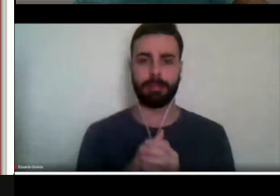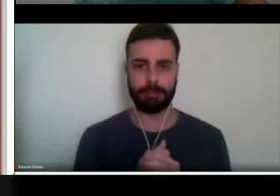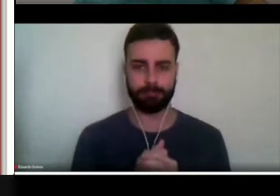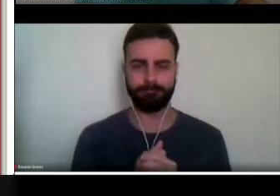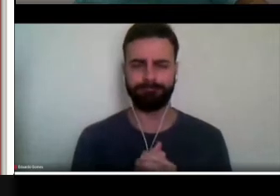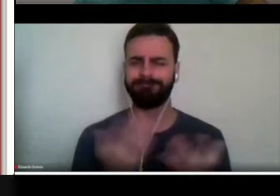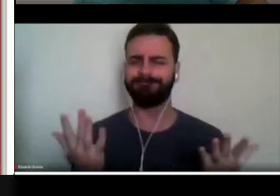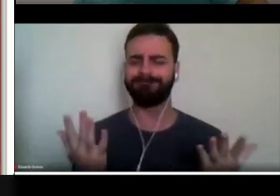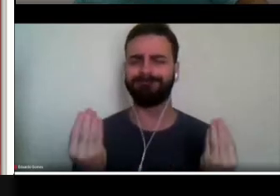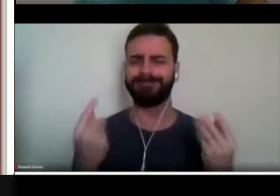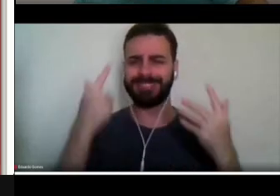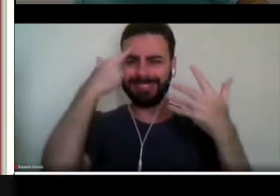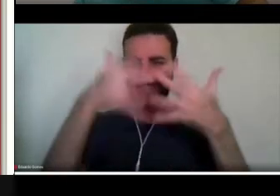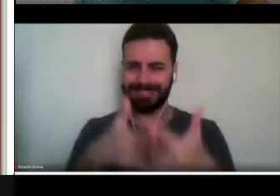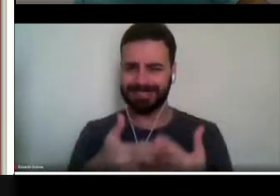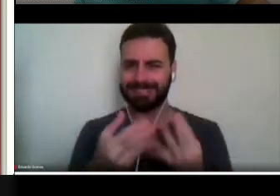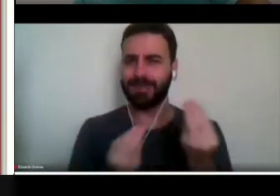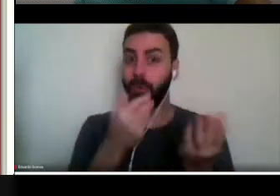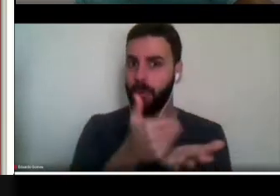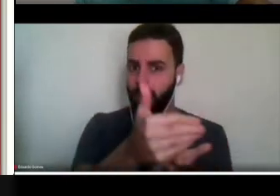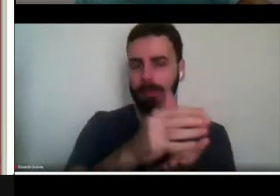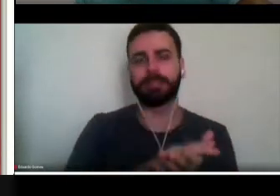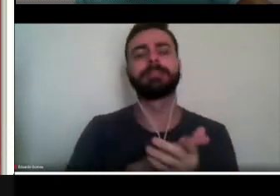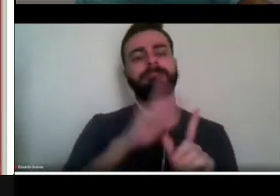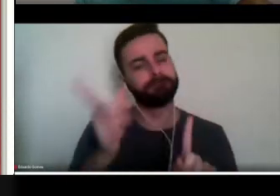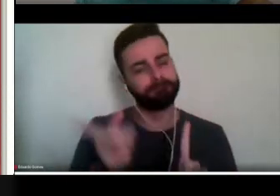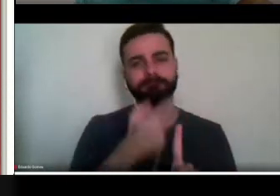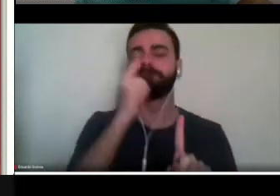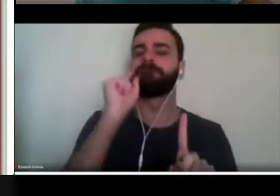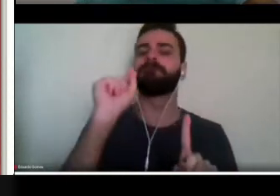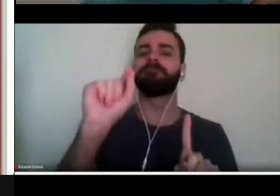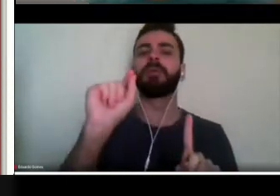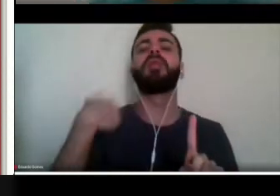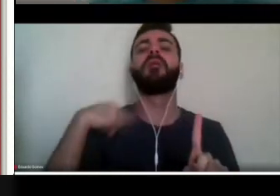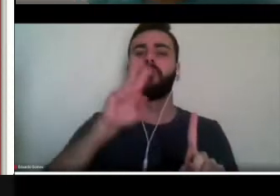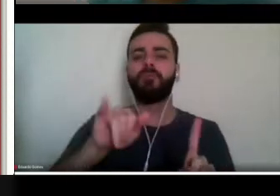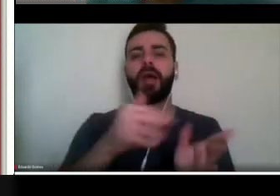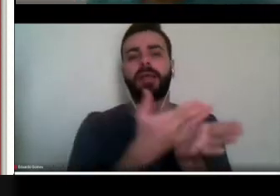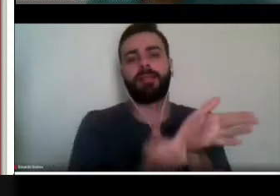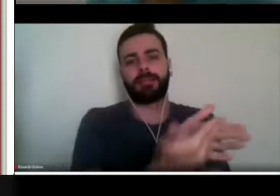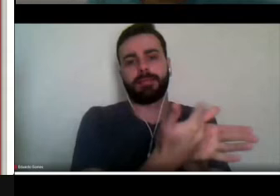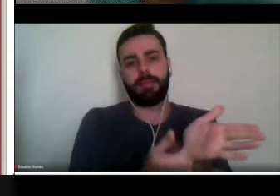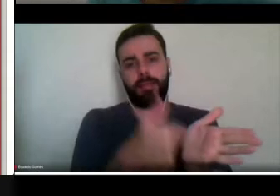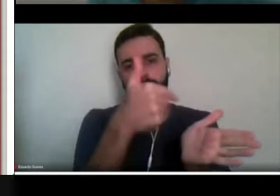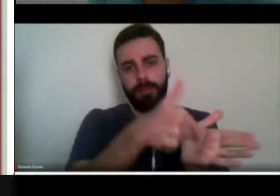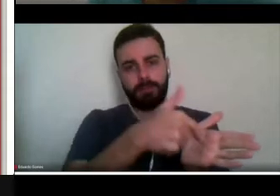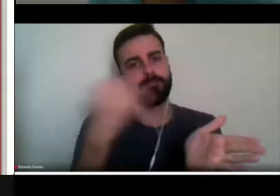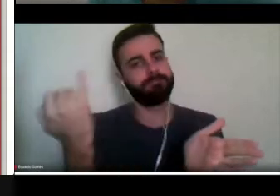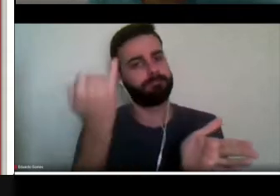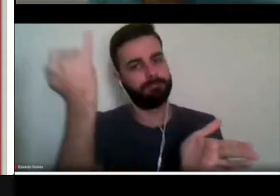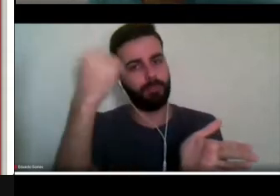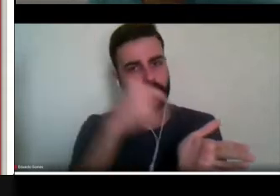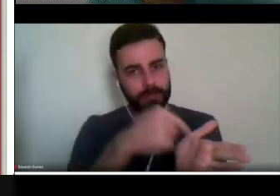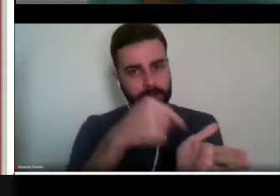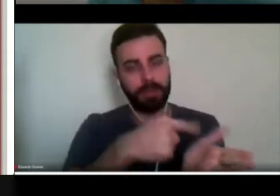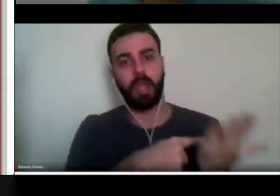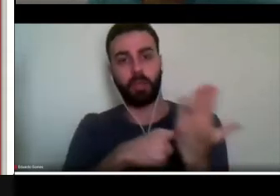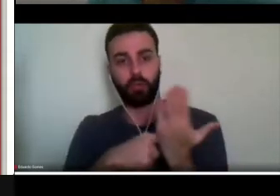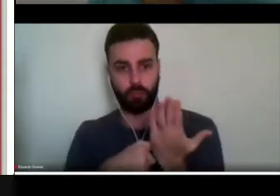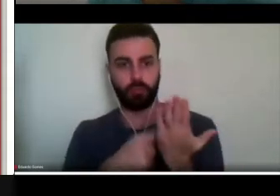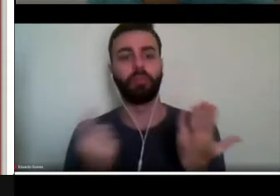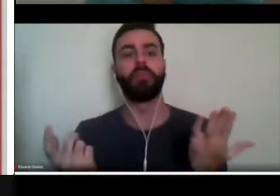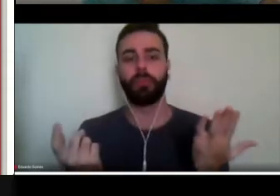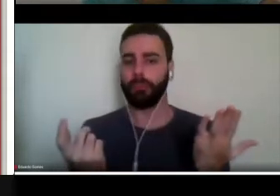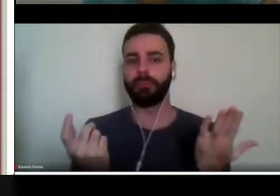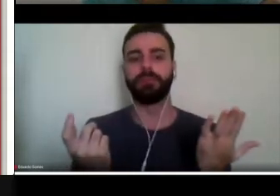De novo, eu vou fazer um esquema. O meu esquema, que eu não vou conseguir fazer aqui de jeito nenhum com esse diabo desse